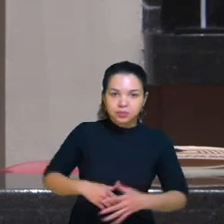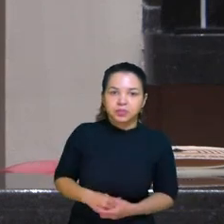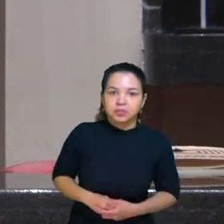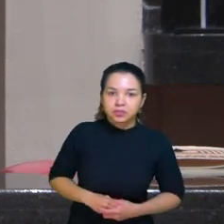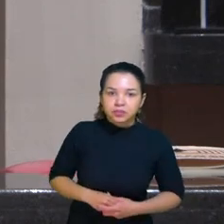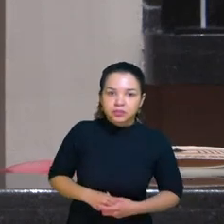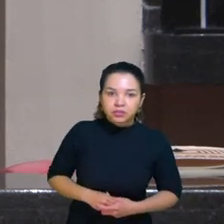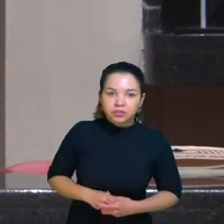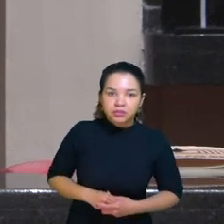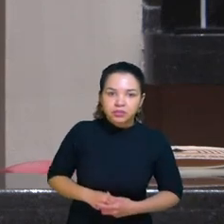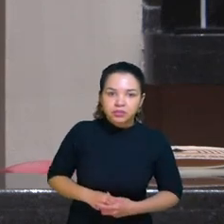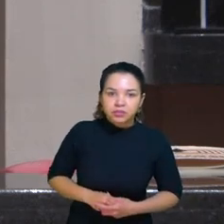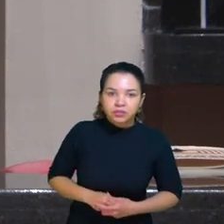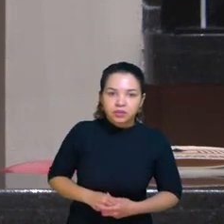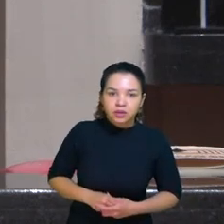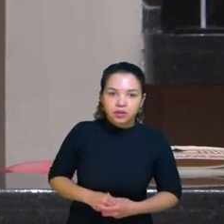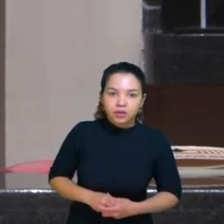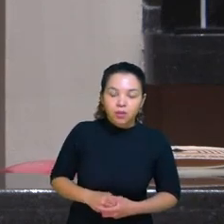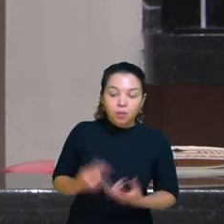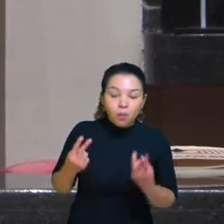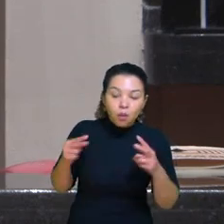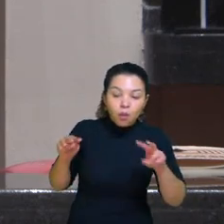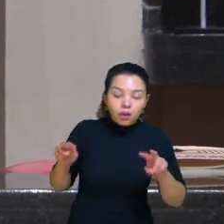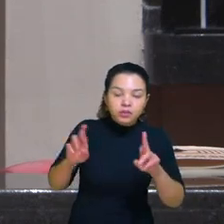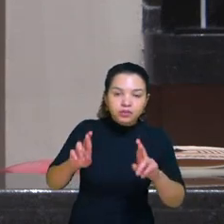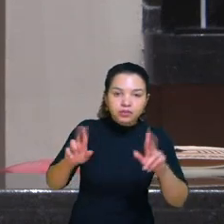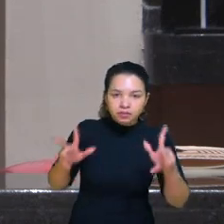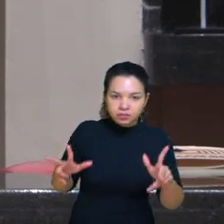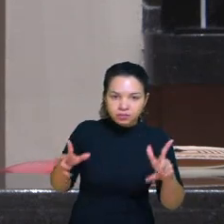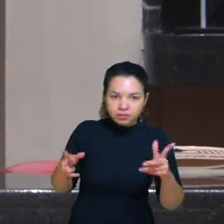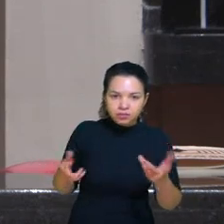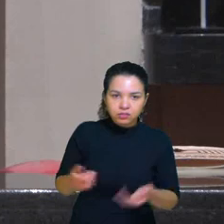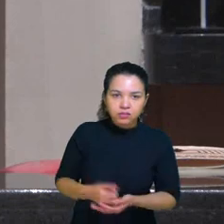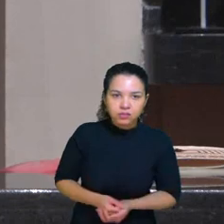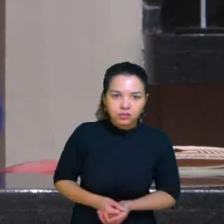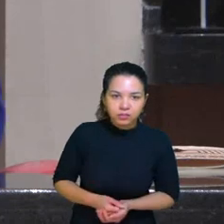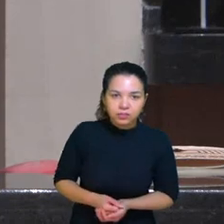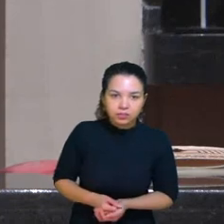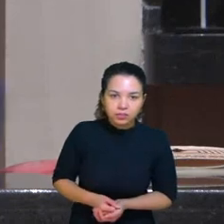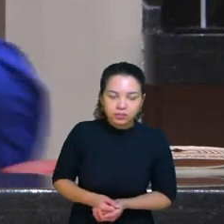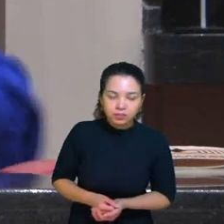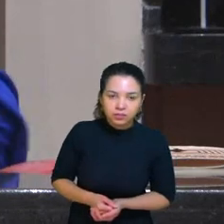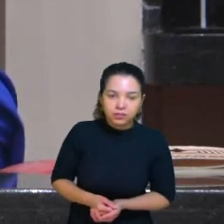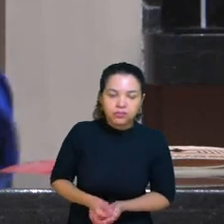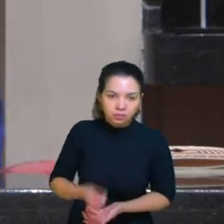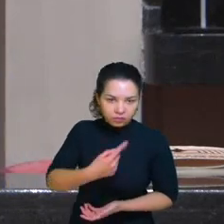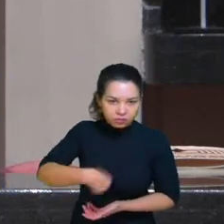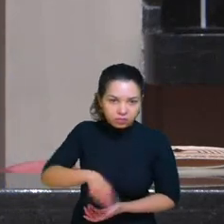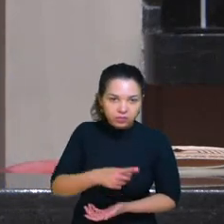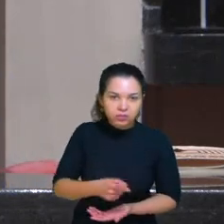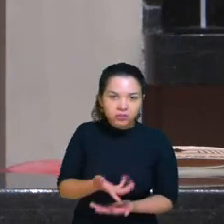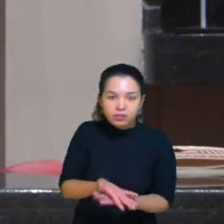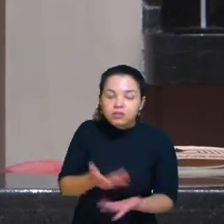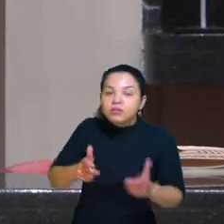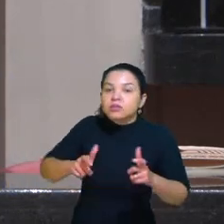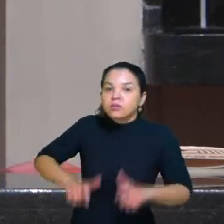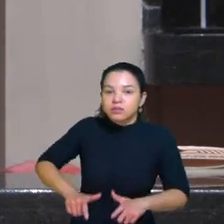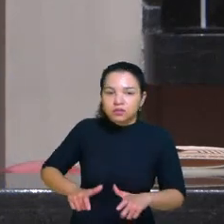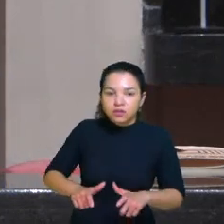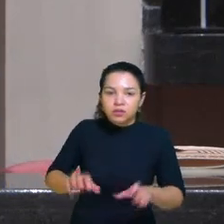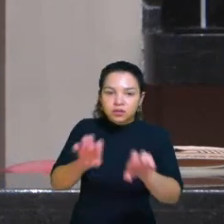olhar mas onde que eu quero chegar com além eh de de identificar essas estruturas é a